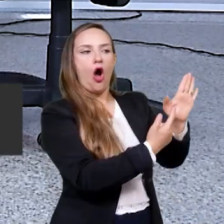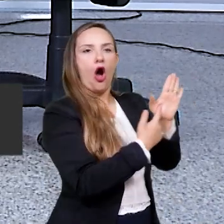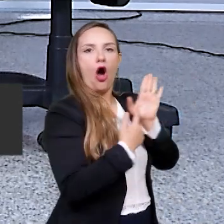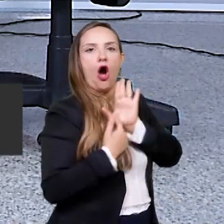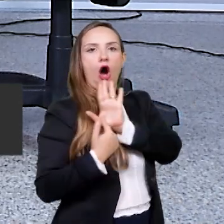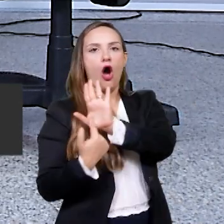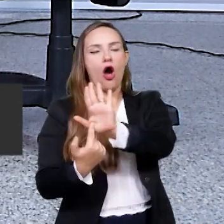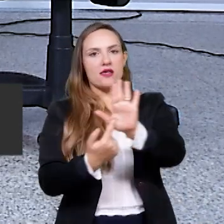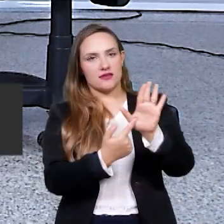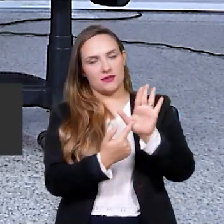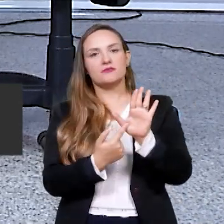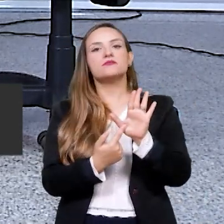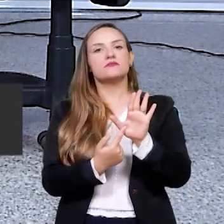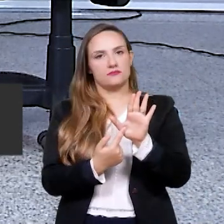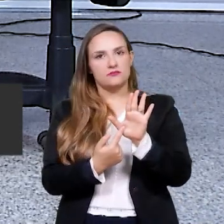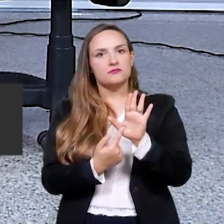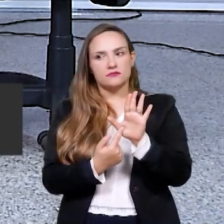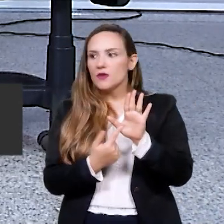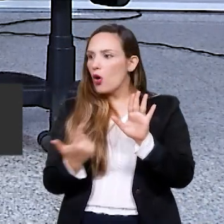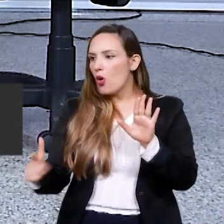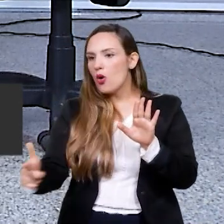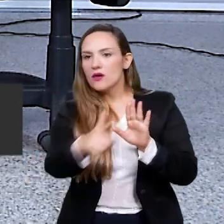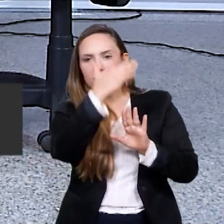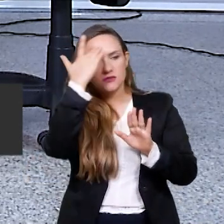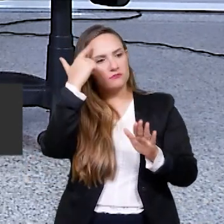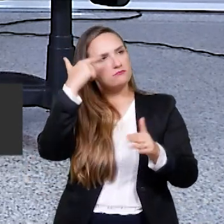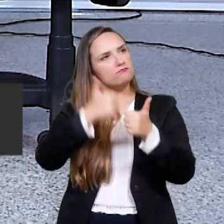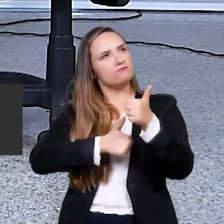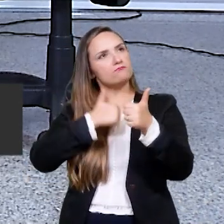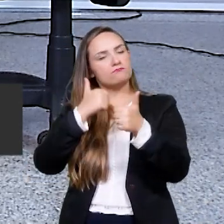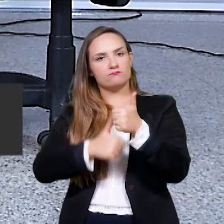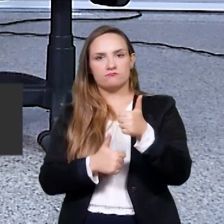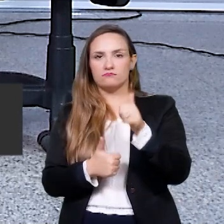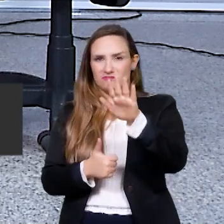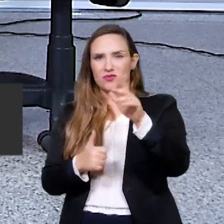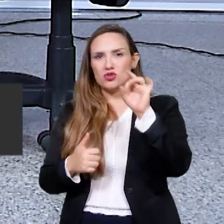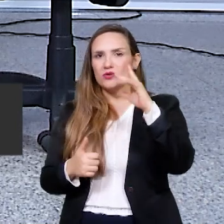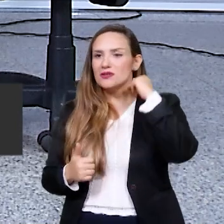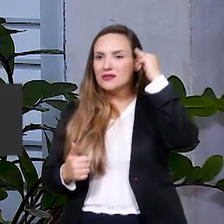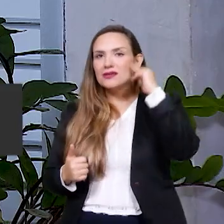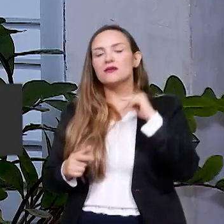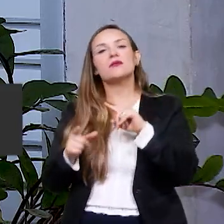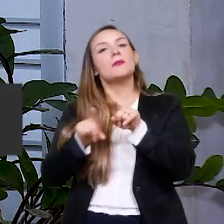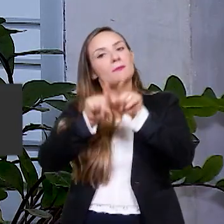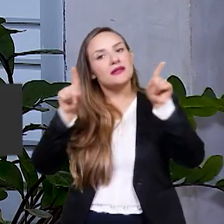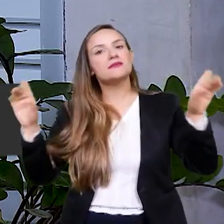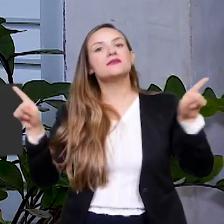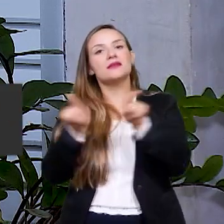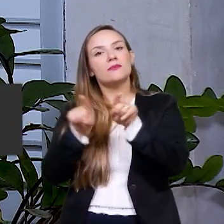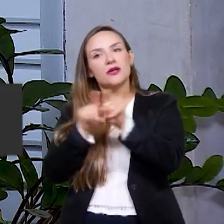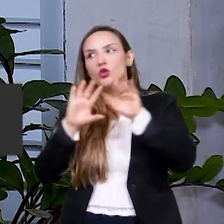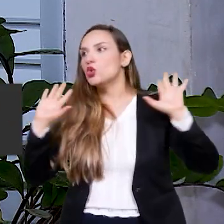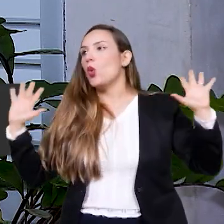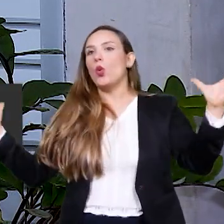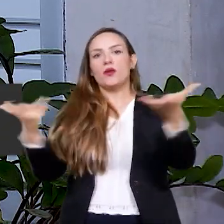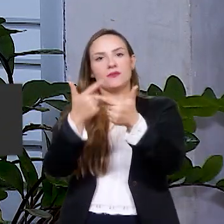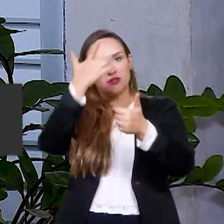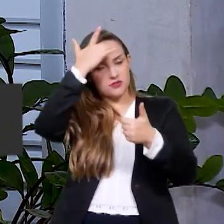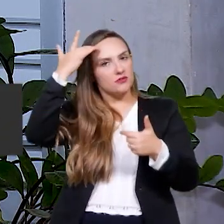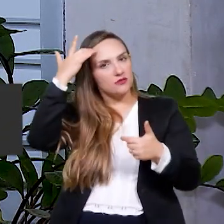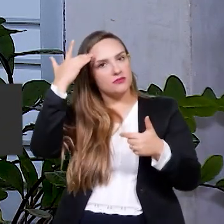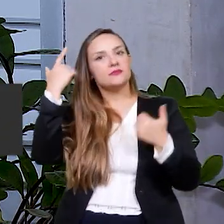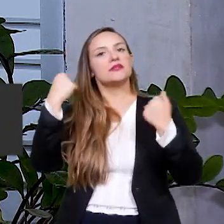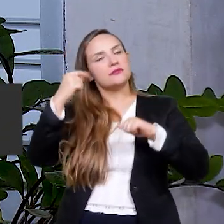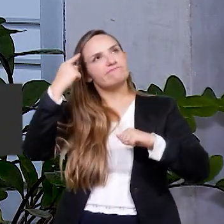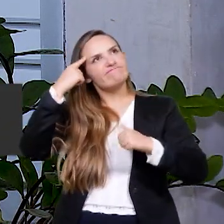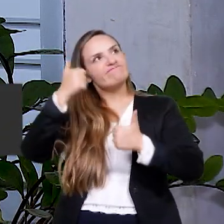e ensinando aqueles que nos acompanham a refletir isso, não só os negros, mas a todas as pessoas, para refletir sobre